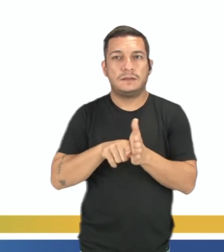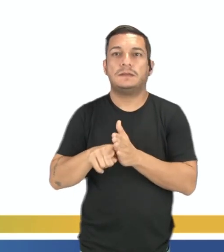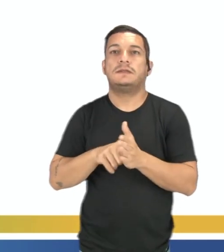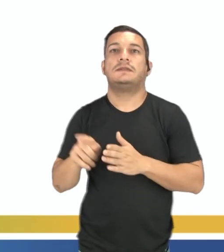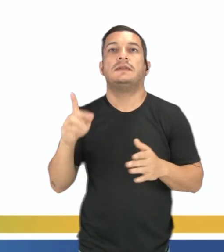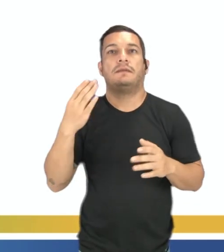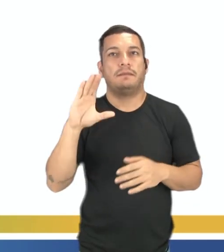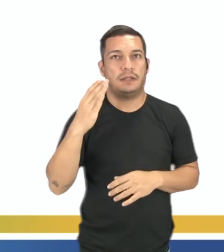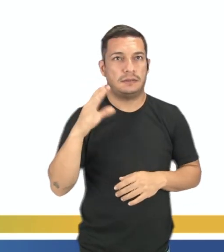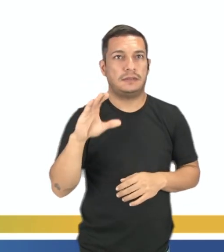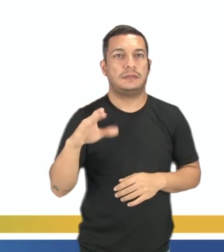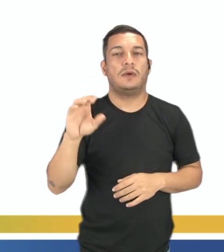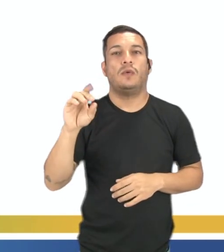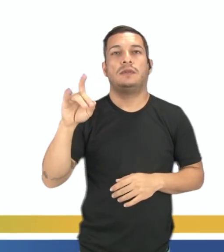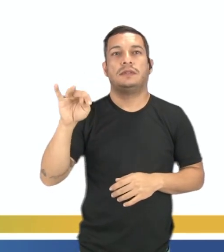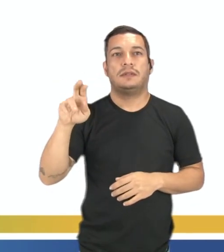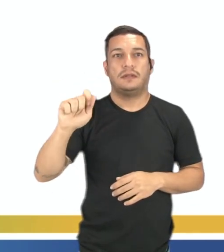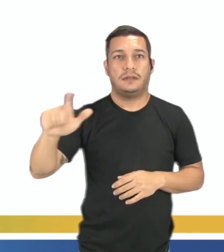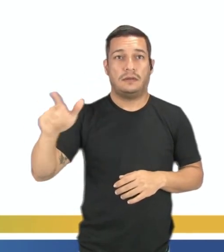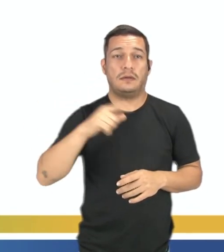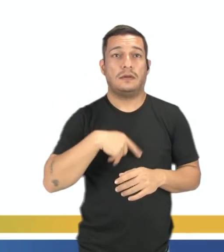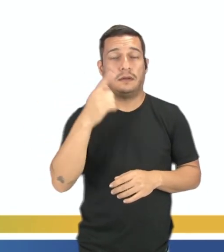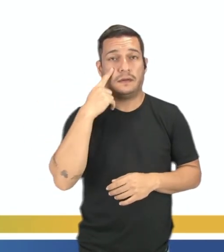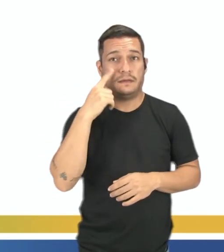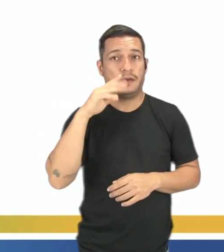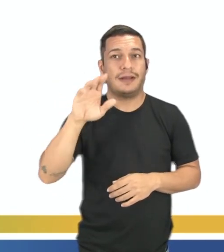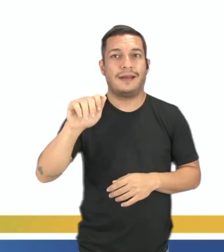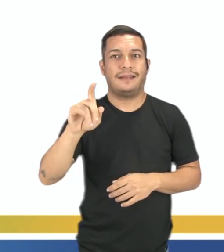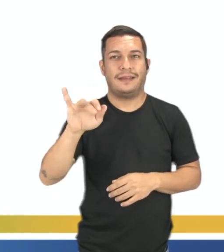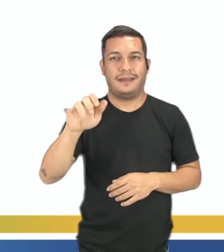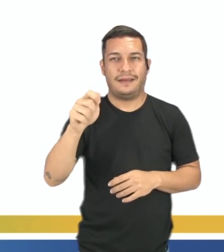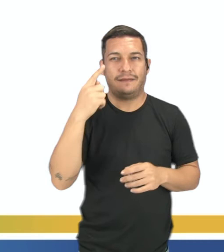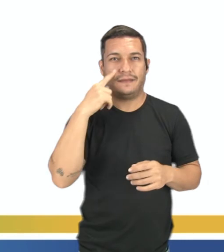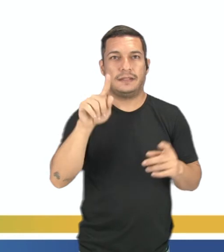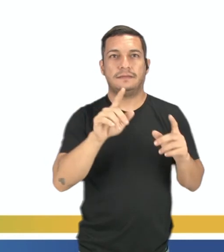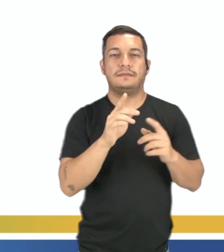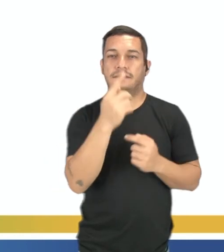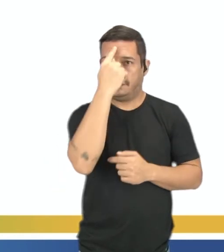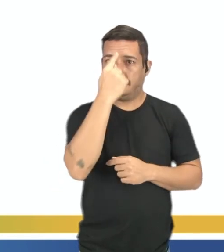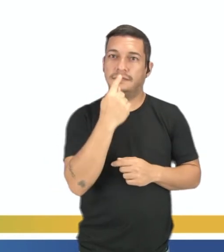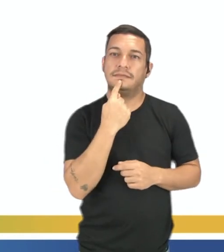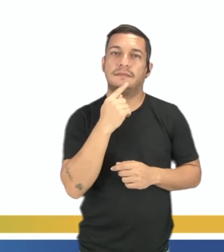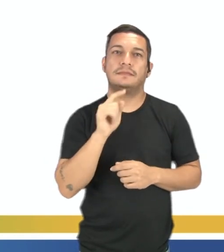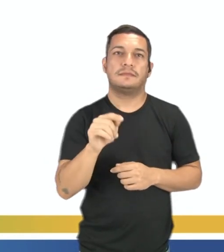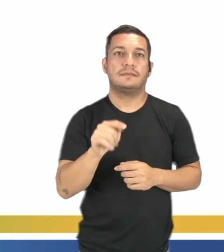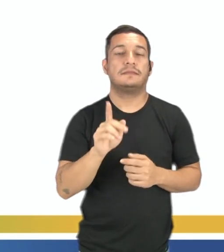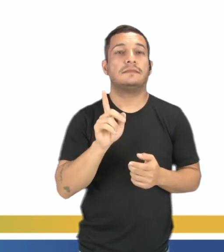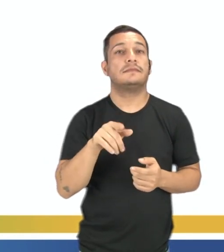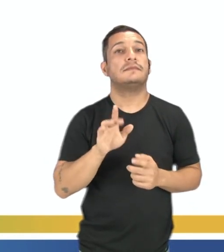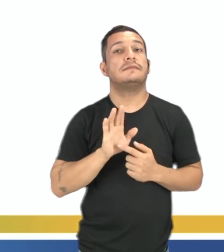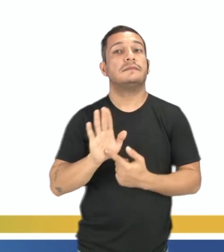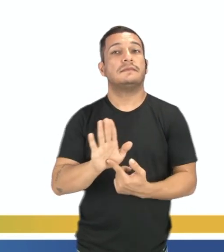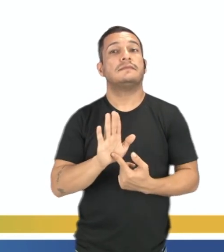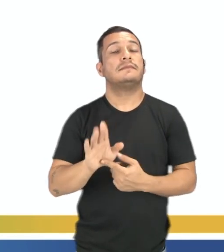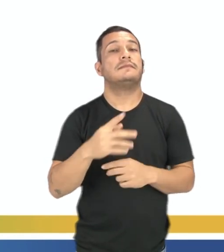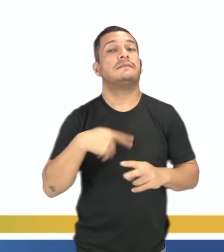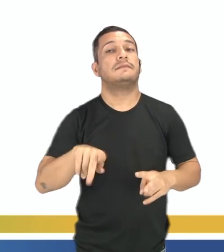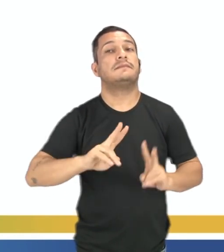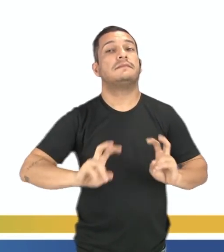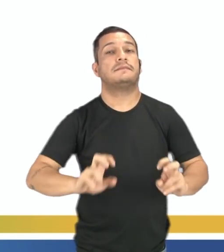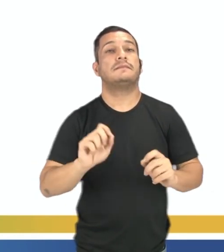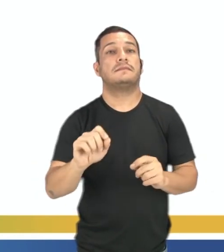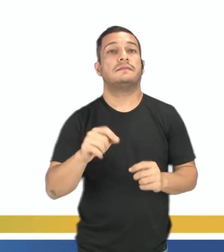ciência ocidental e aí ele me dá uma cadeia aqui ó orgânica aí que tá charada é aqui que eu tenho que